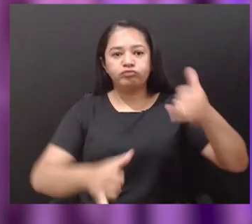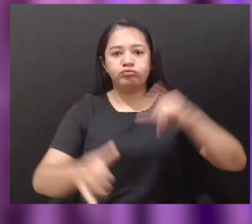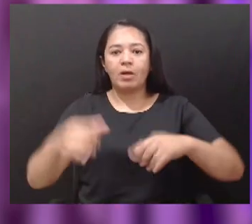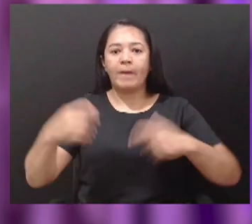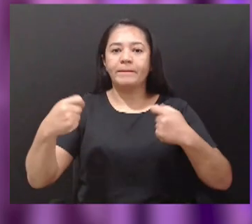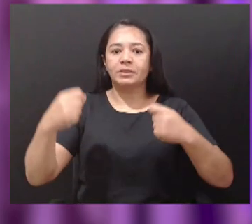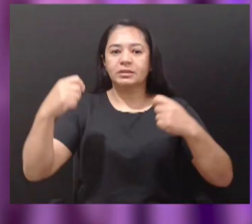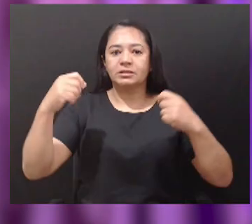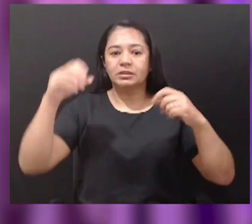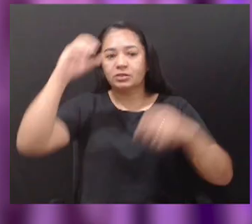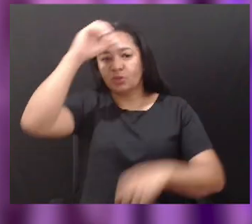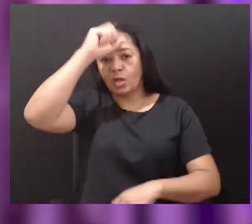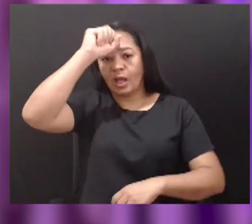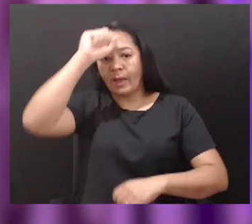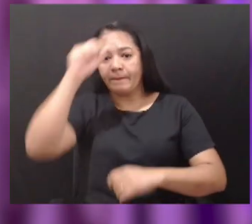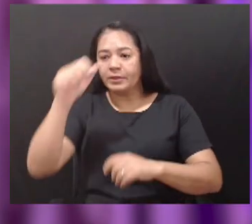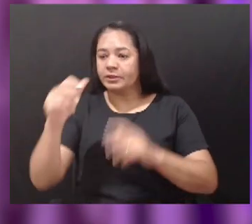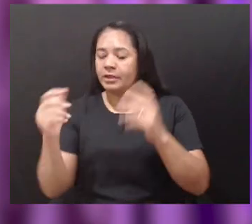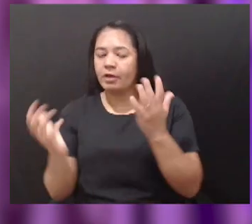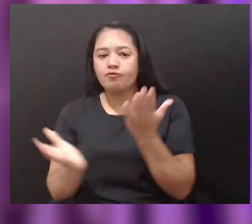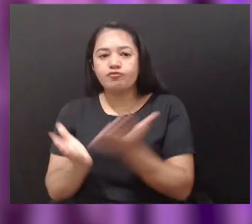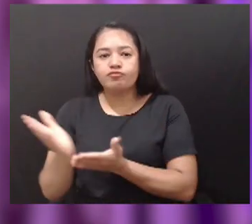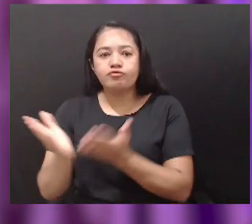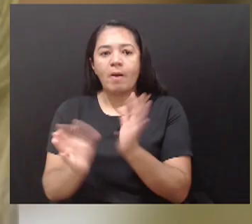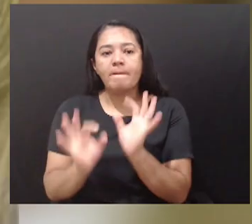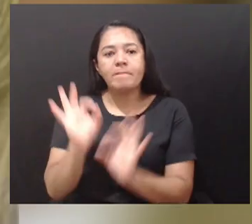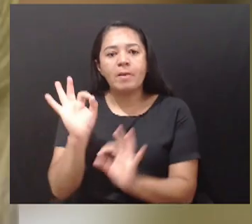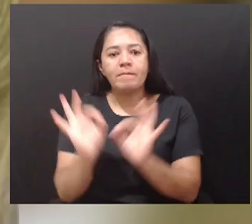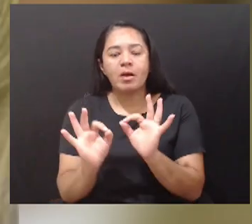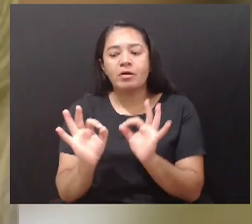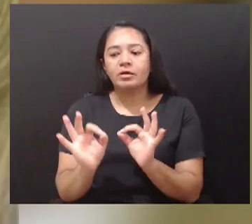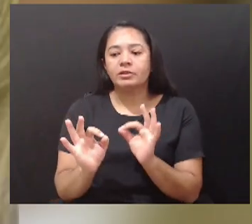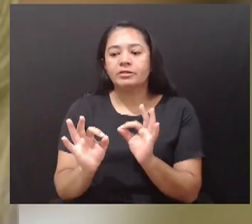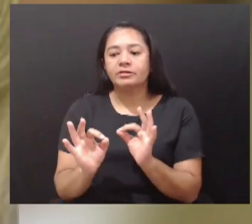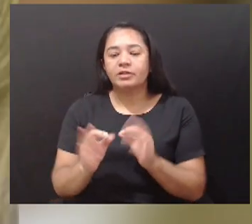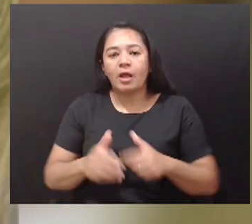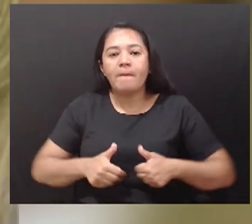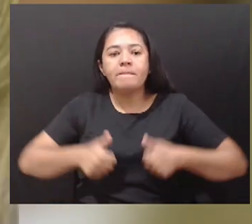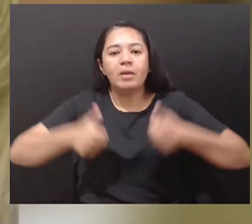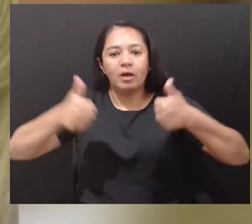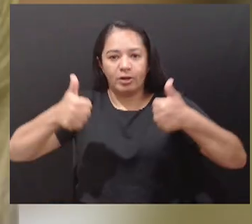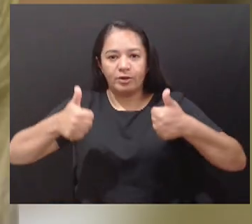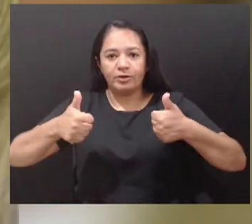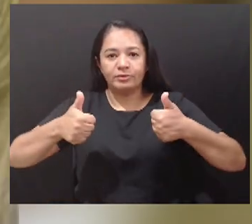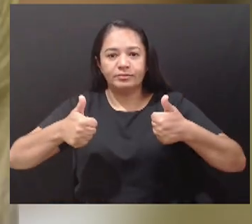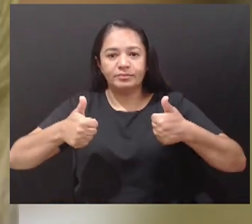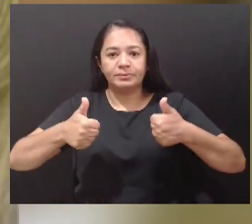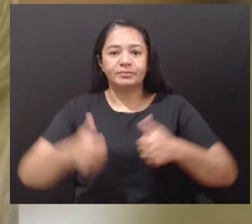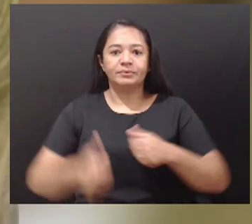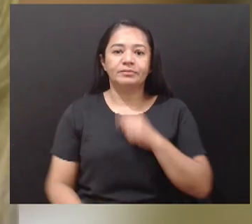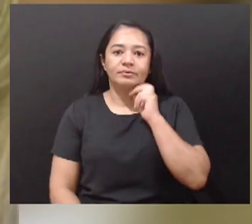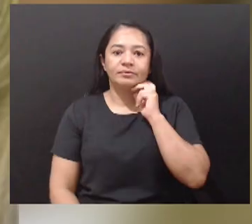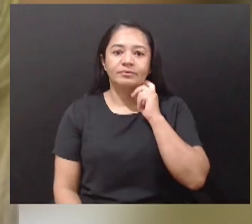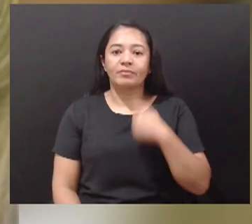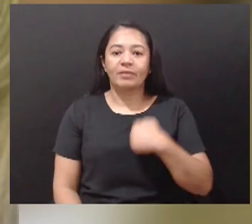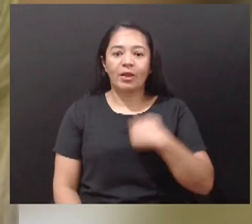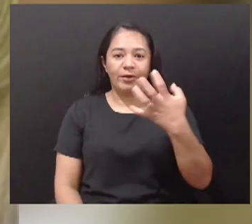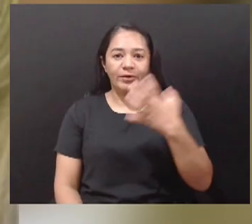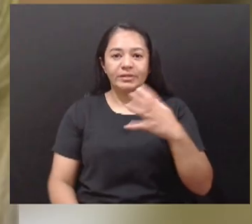esse cabelo, preparar esses cabelos, recuperar esses cabelos muitas vezes, né? E então eu quis entender de tudo.